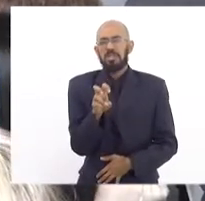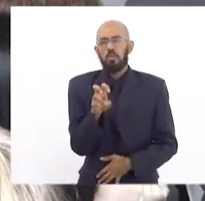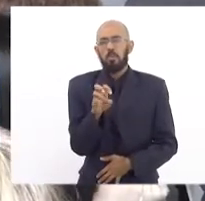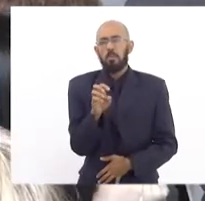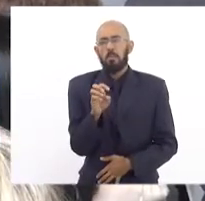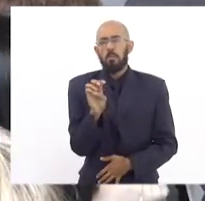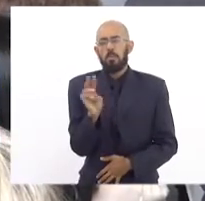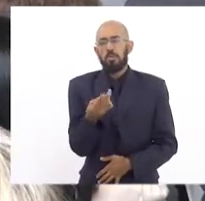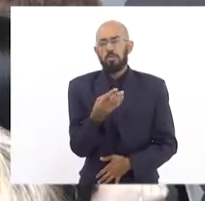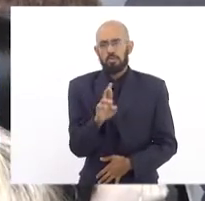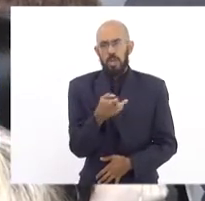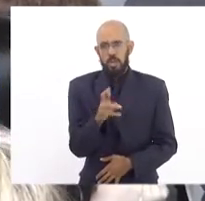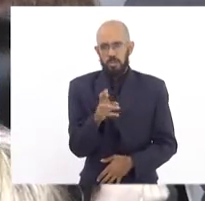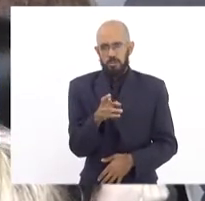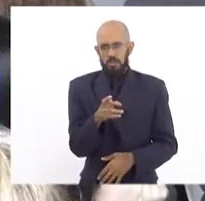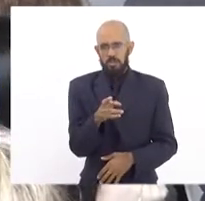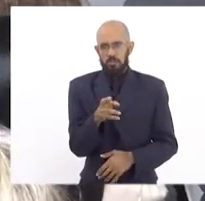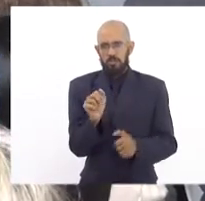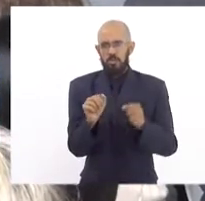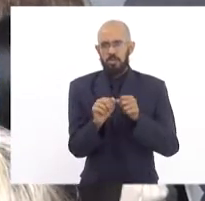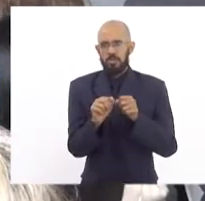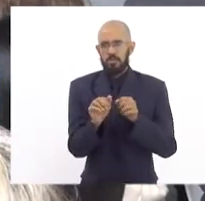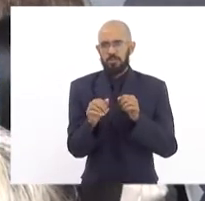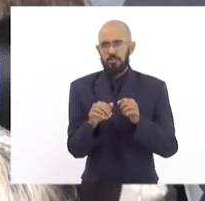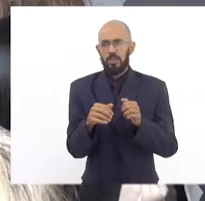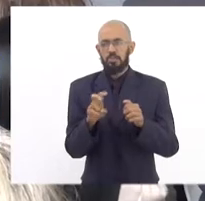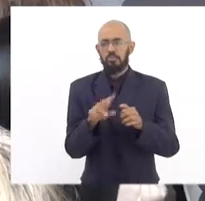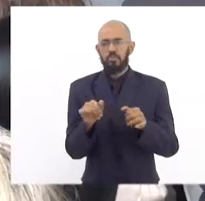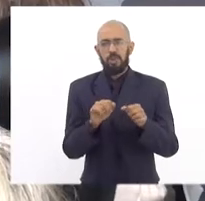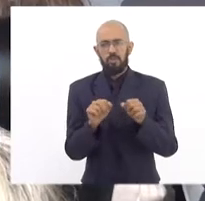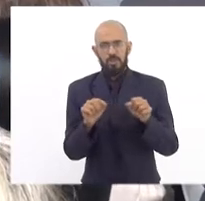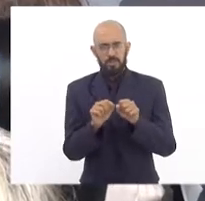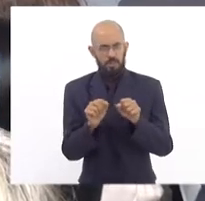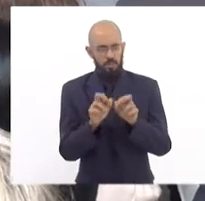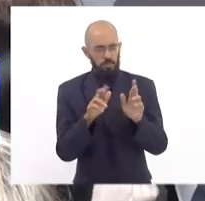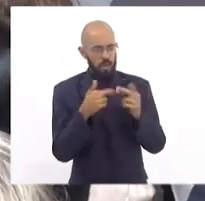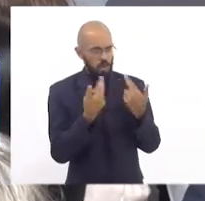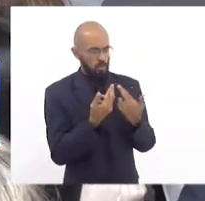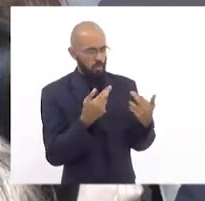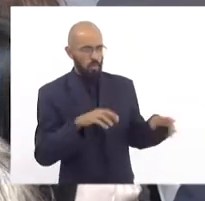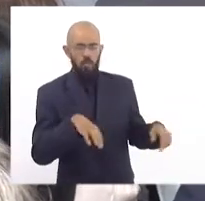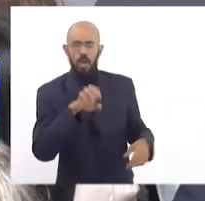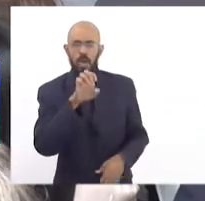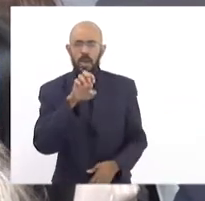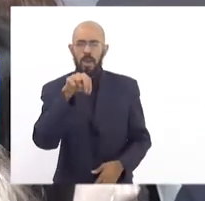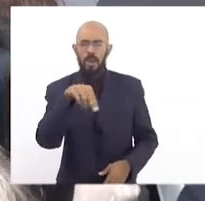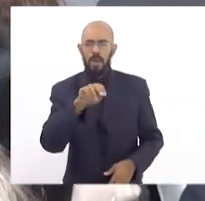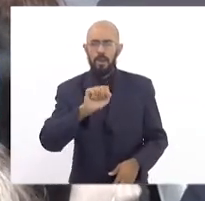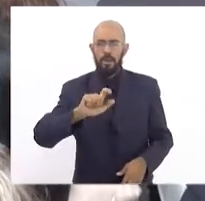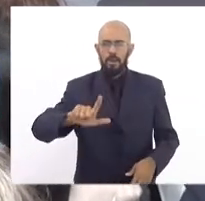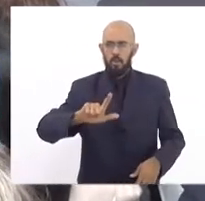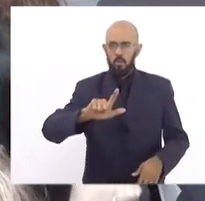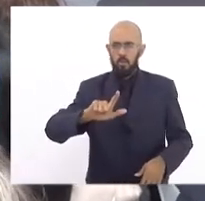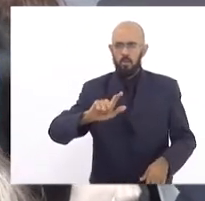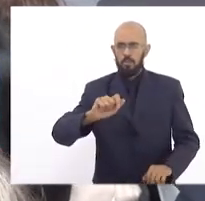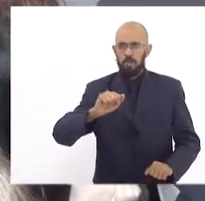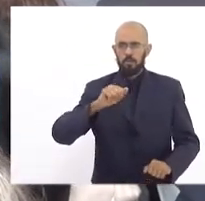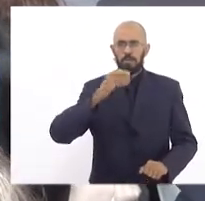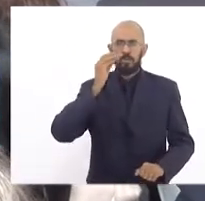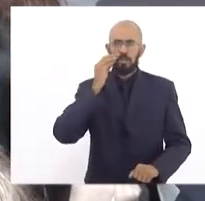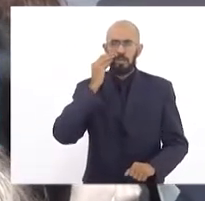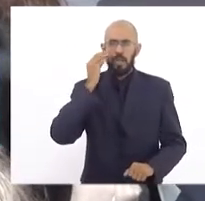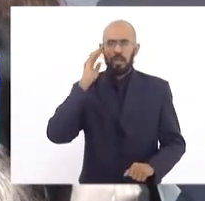colocado lá. Nós vamos estar fazendo uma reunião, governador, semana com a Enel, para a gente tentar